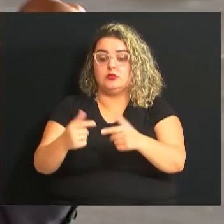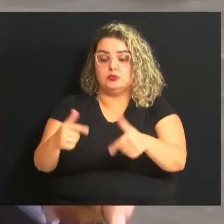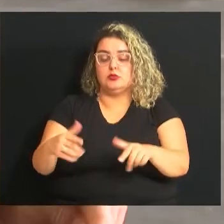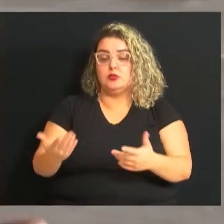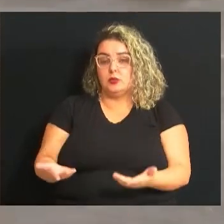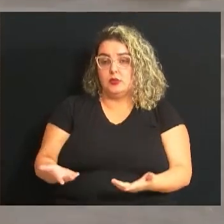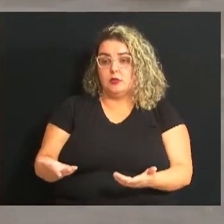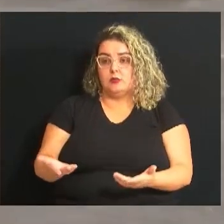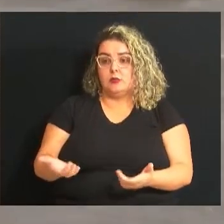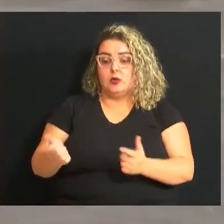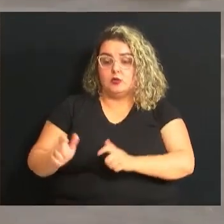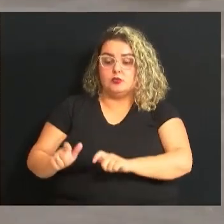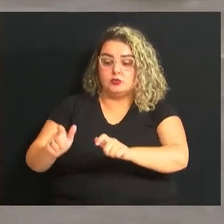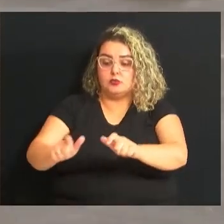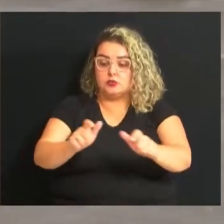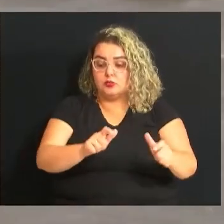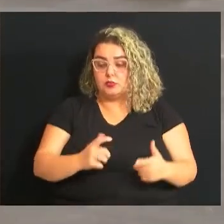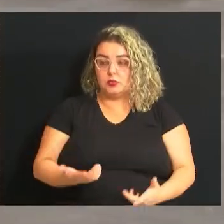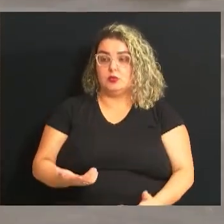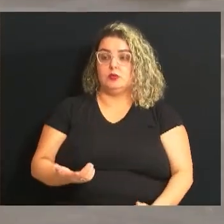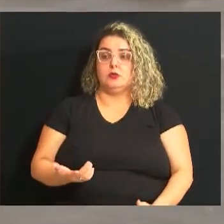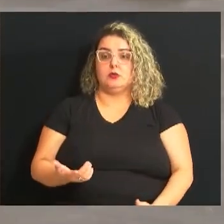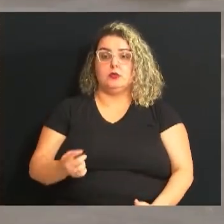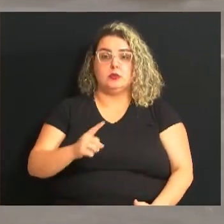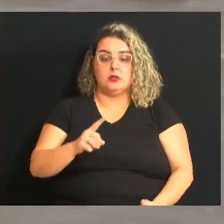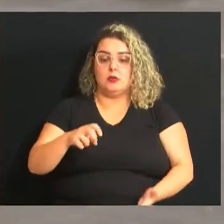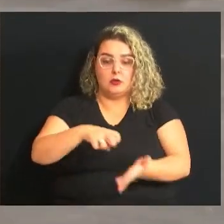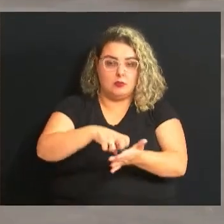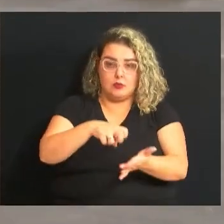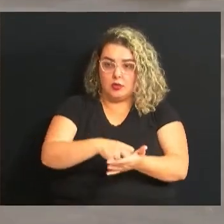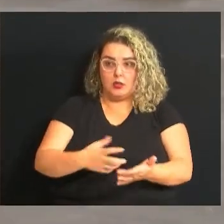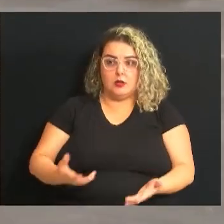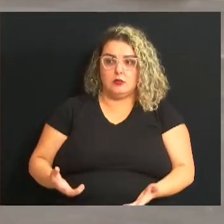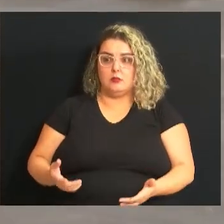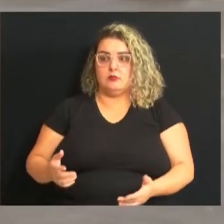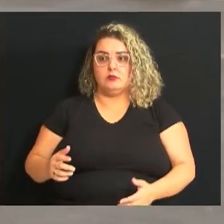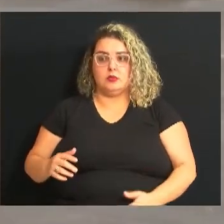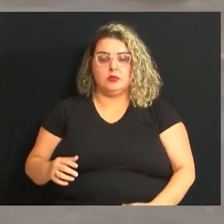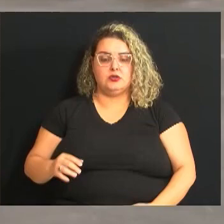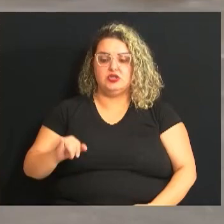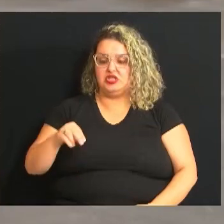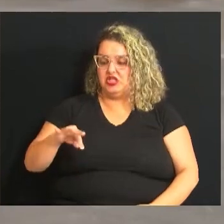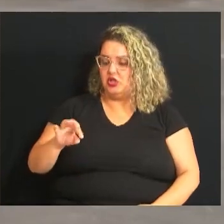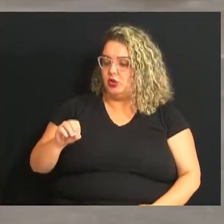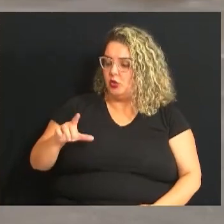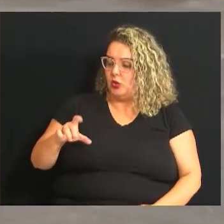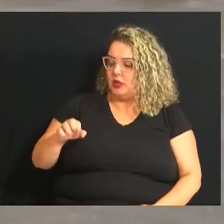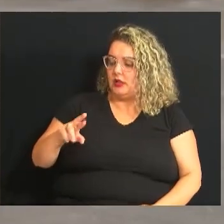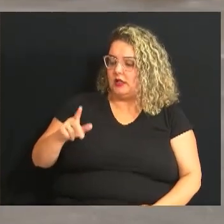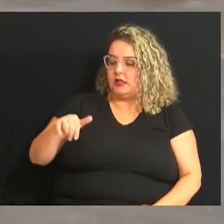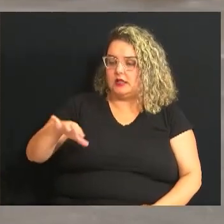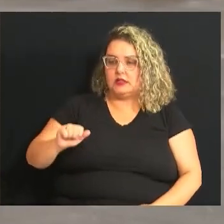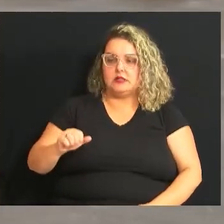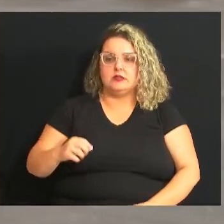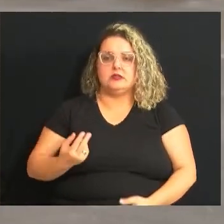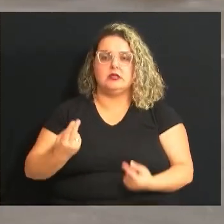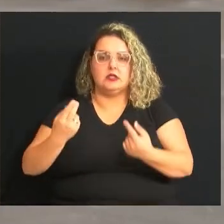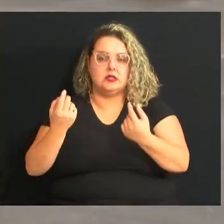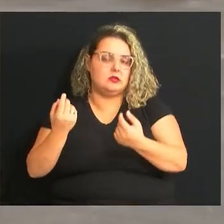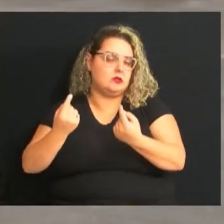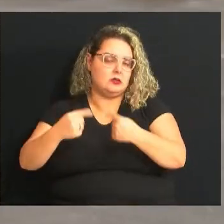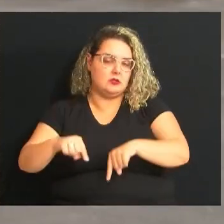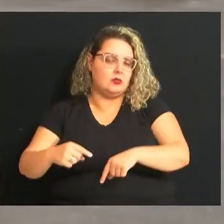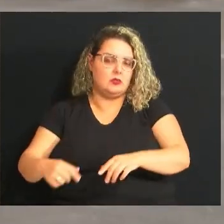de um estabelecimento, ou seja, aqueles estabelecimentos que não coíbem manifestações de intolerância, de racismo,